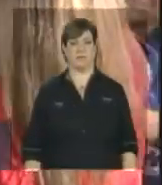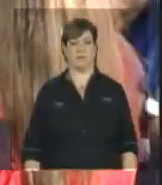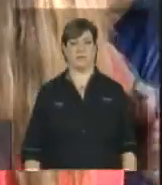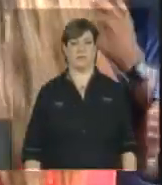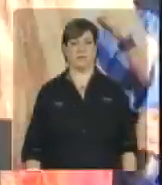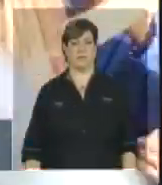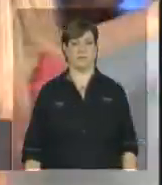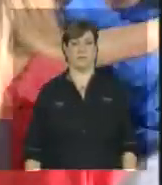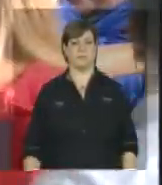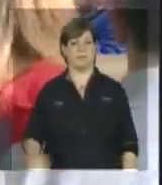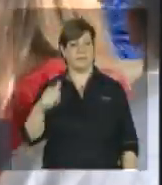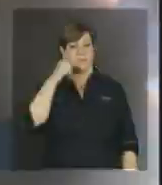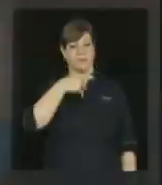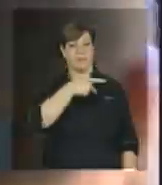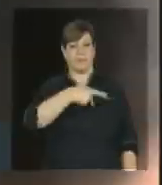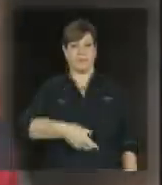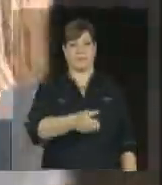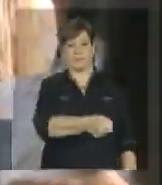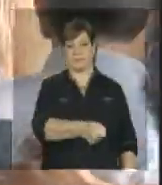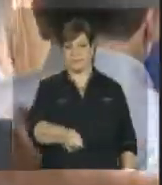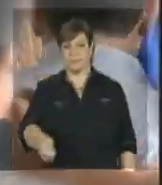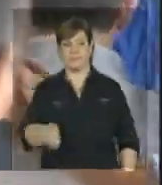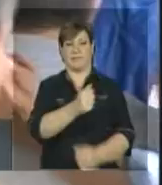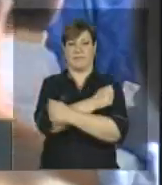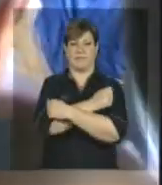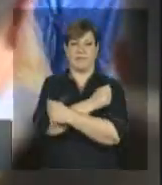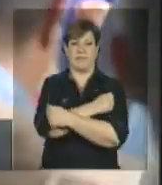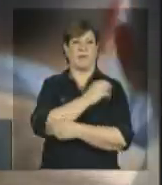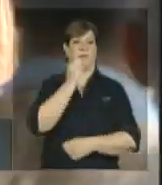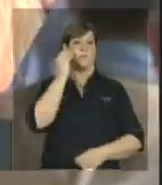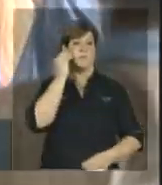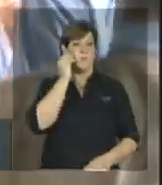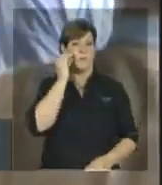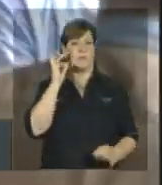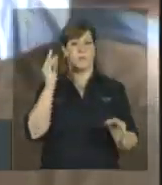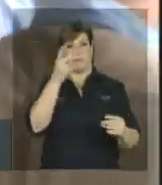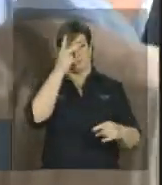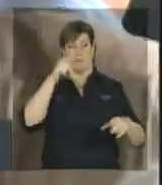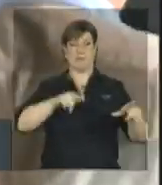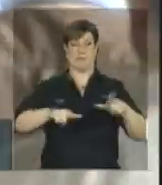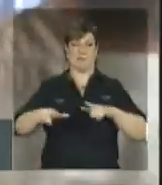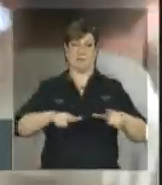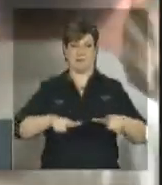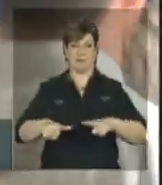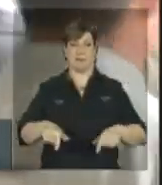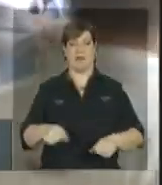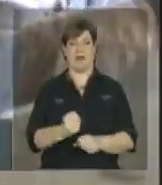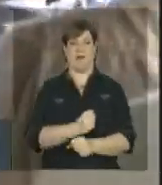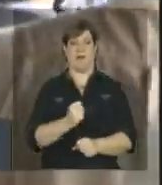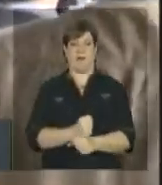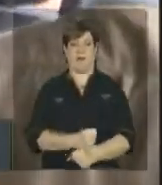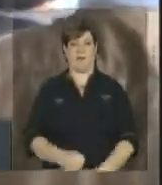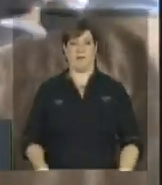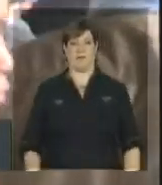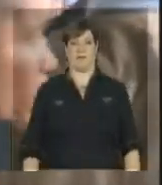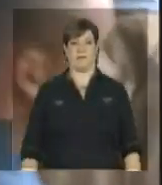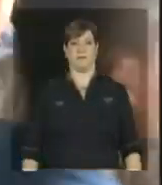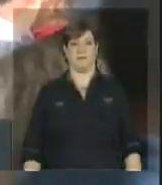A presidenta cumprimentando, abraçando, beijando os operários, funcionários da obra.